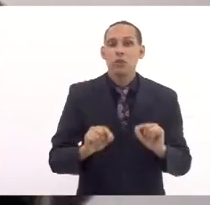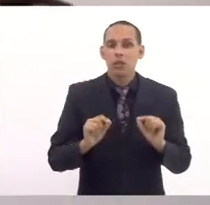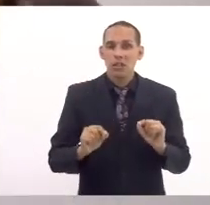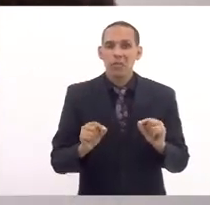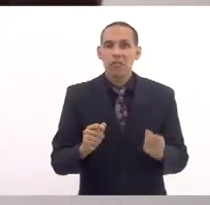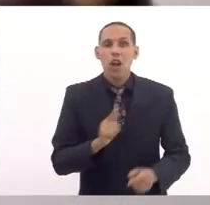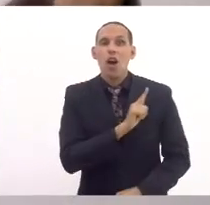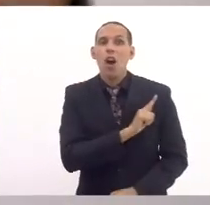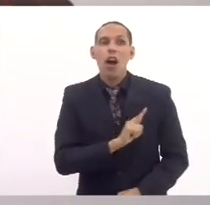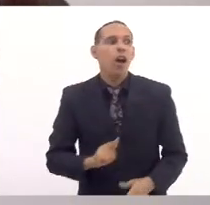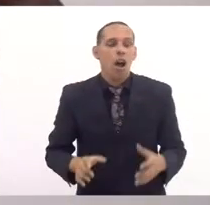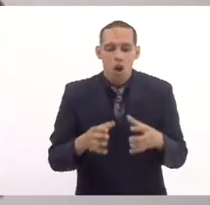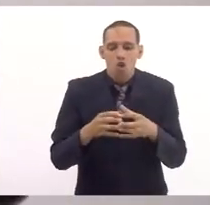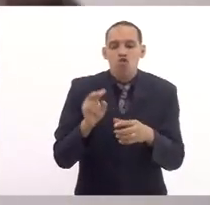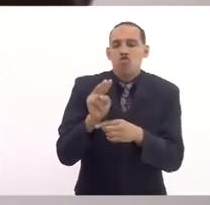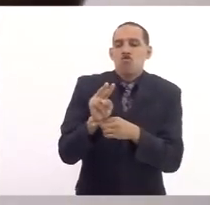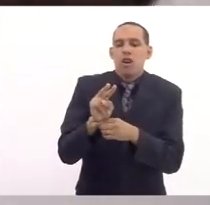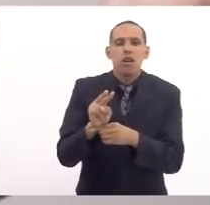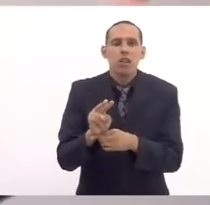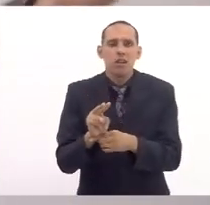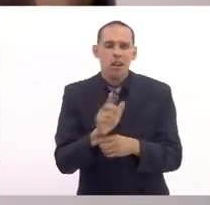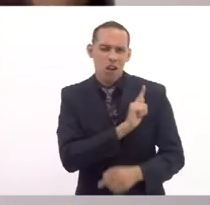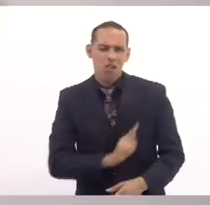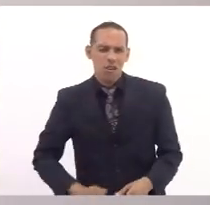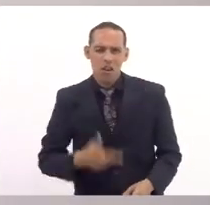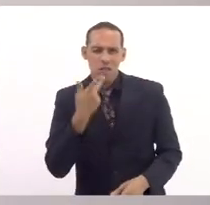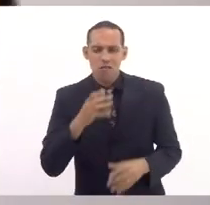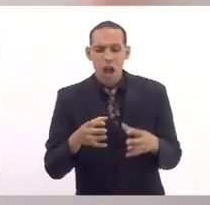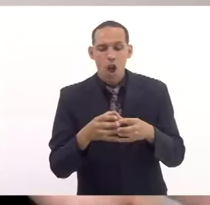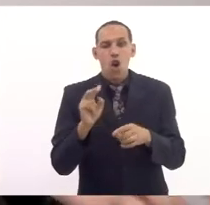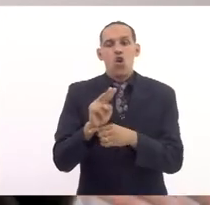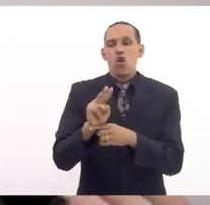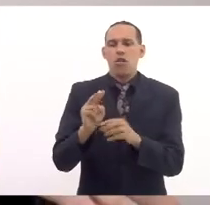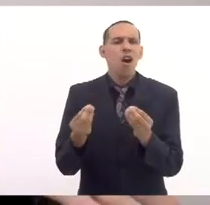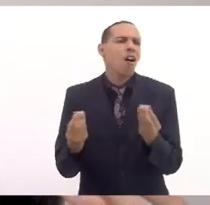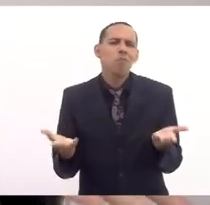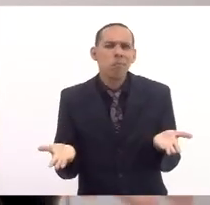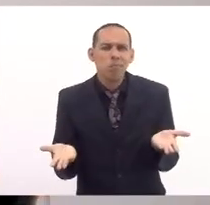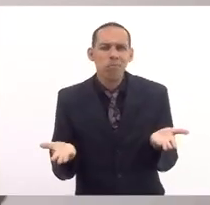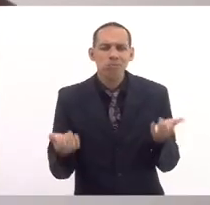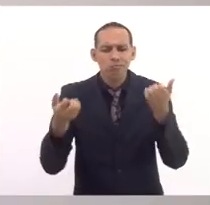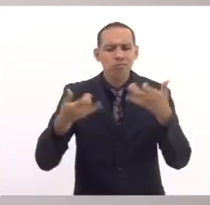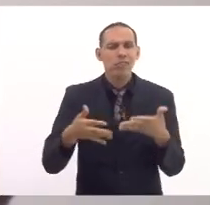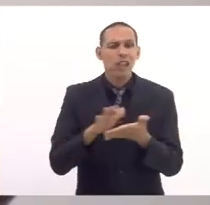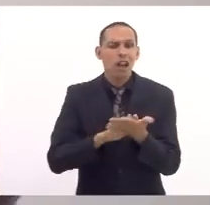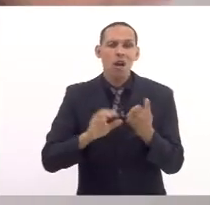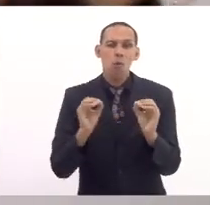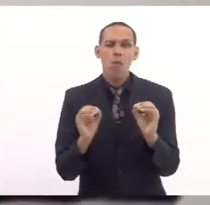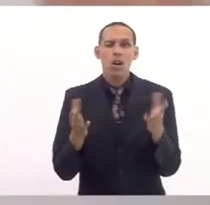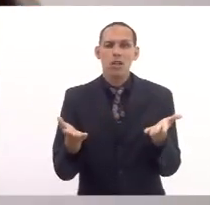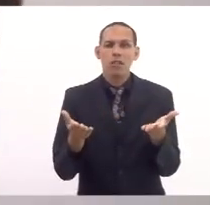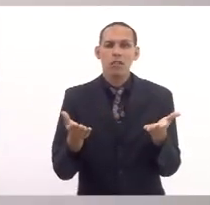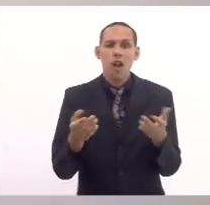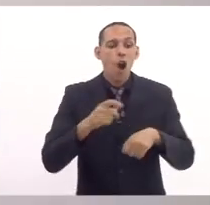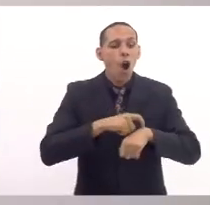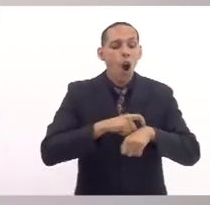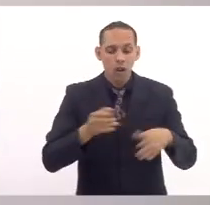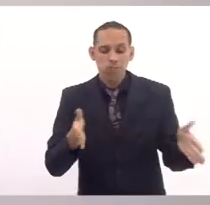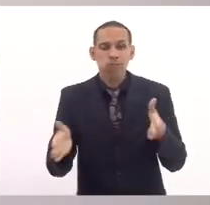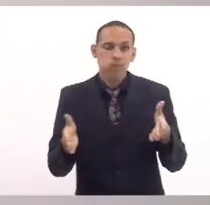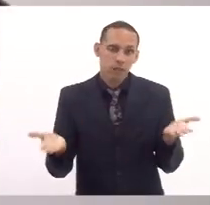governador, não, a força-tarefa, o governador fala em força-tarefa, mas não explica como. Essa força-tarefa vai se dar de que horas até que